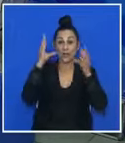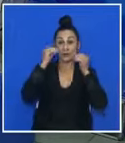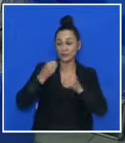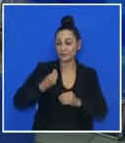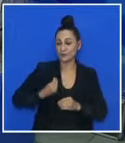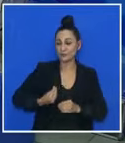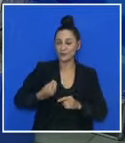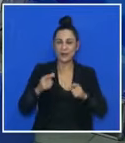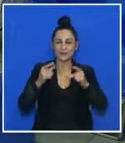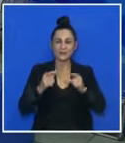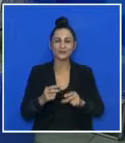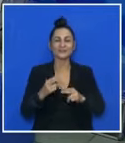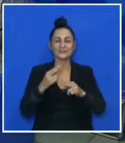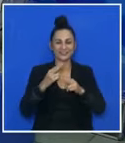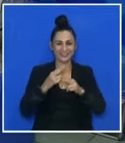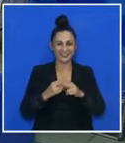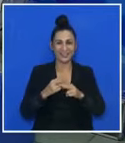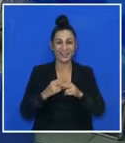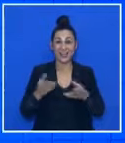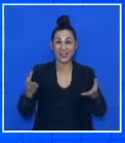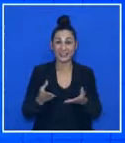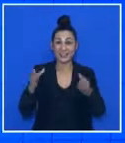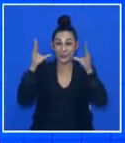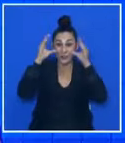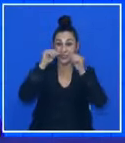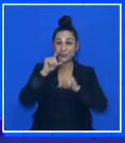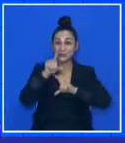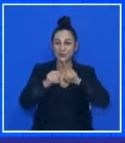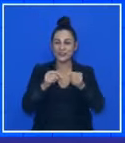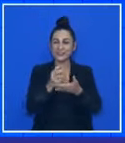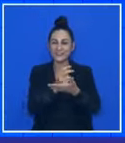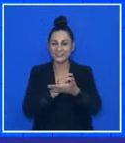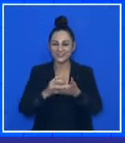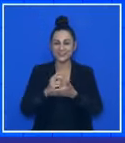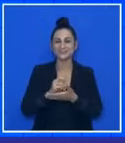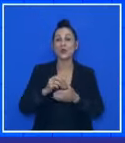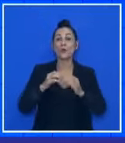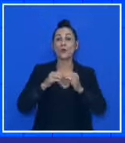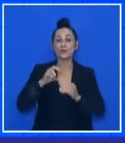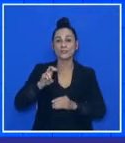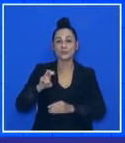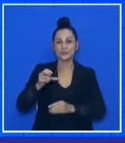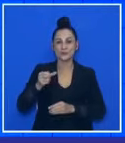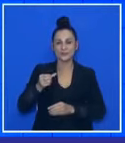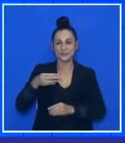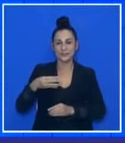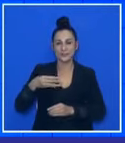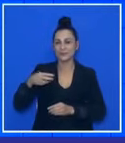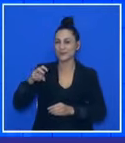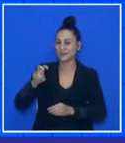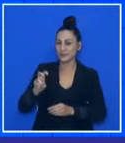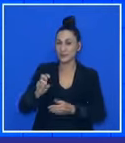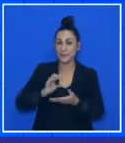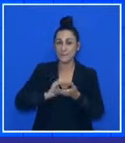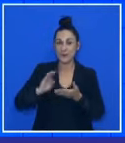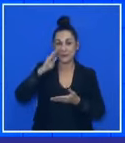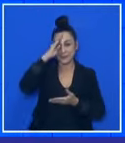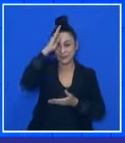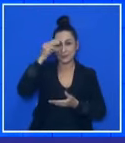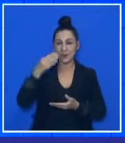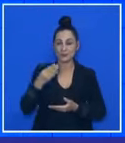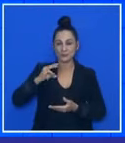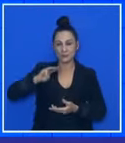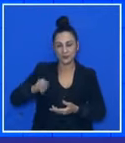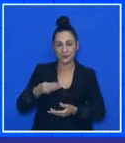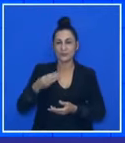Boa noite, falamos ao vivo do espaço Loterias Caixa. Essa noite tem sorteio da Quina, concurso 5.645, prêmio